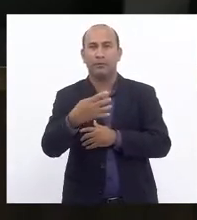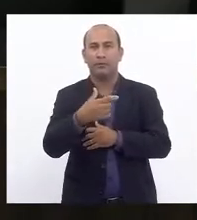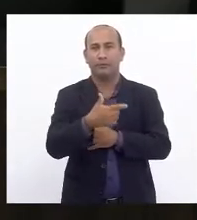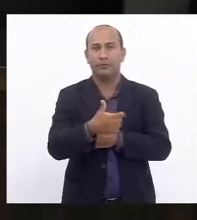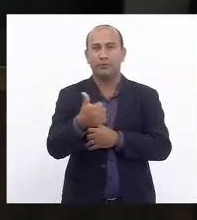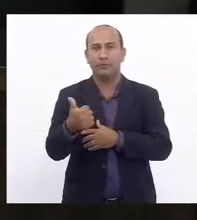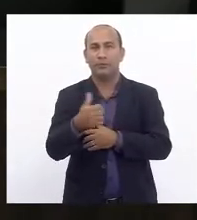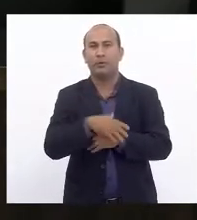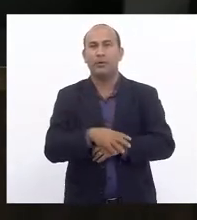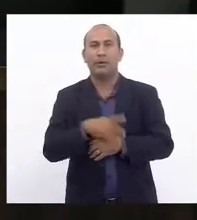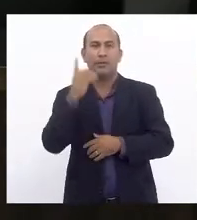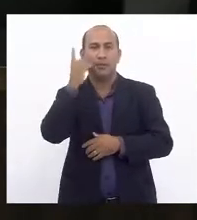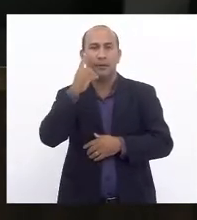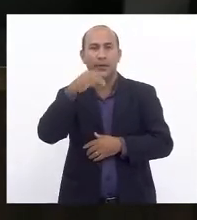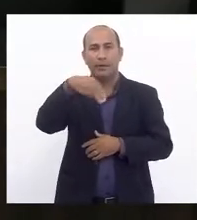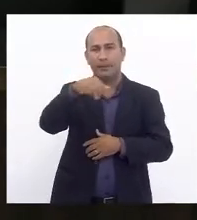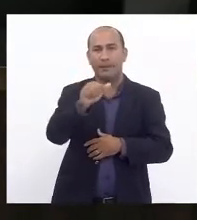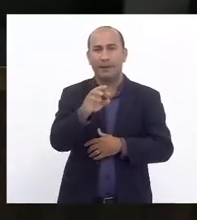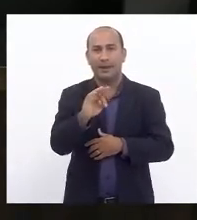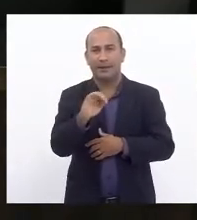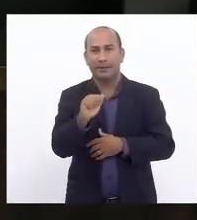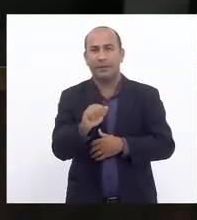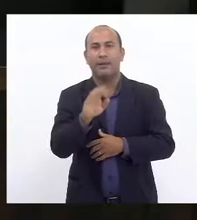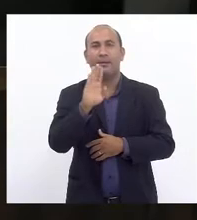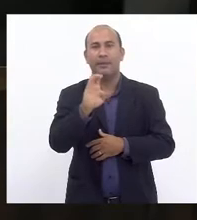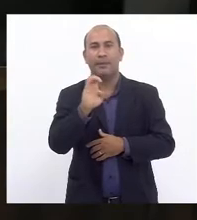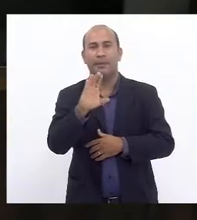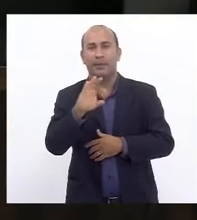dos deputados Marta Rocha e Bebeto, que altera a lei